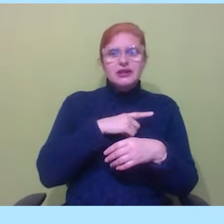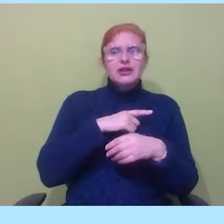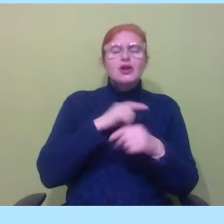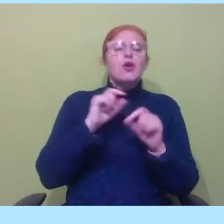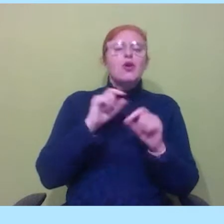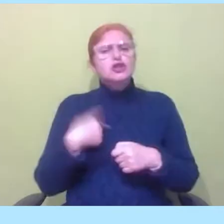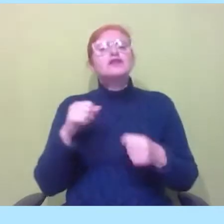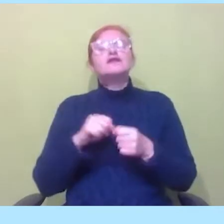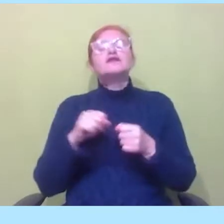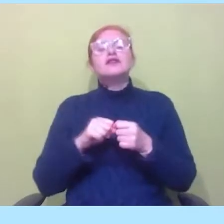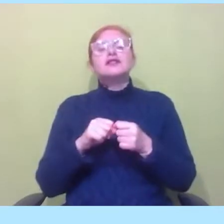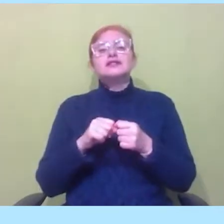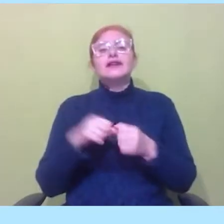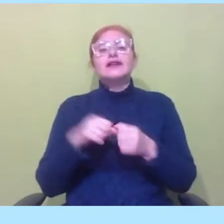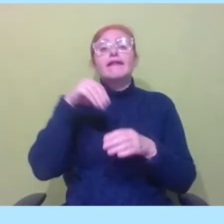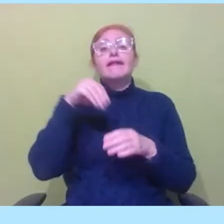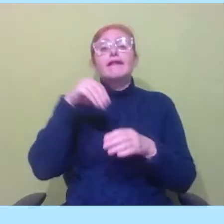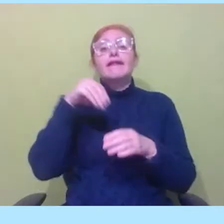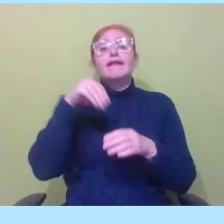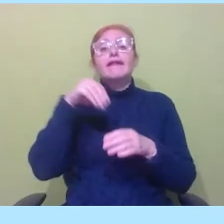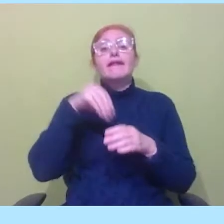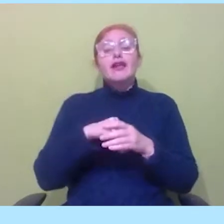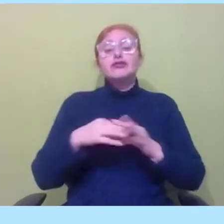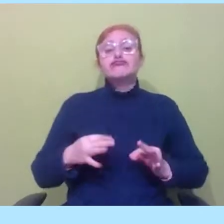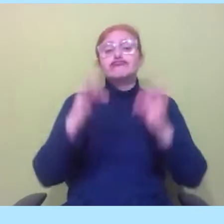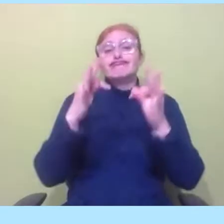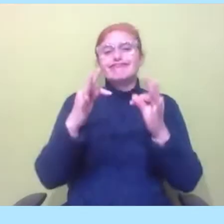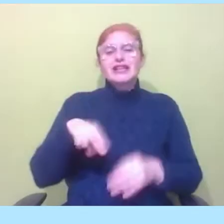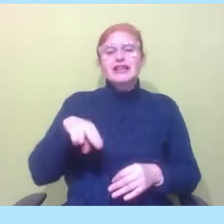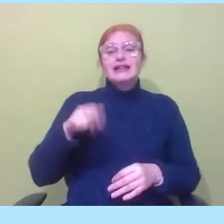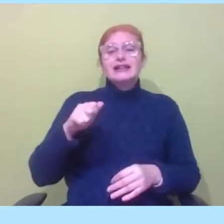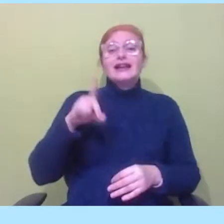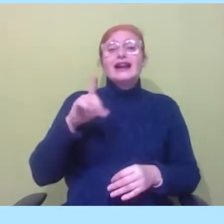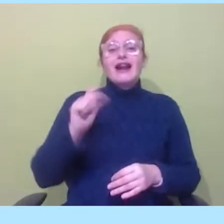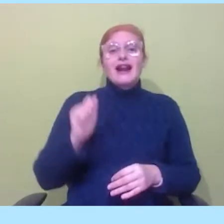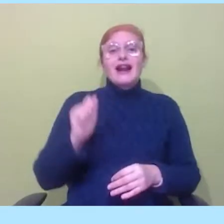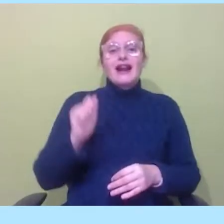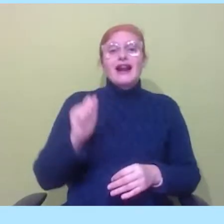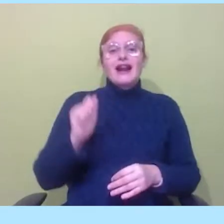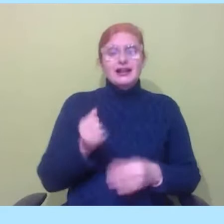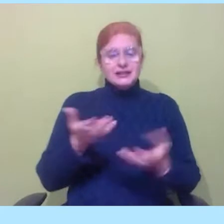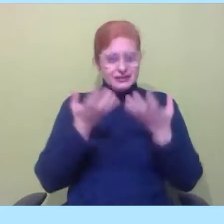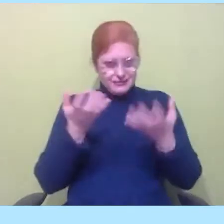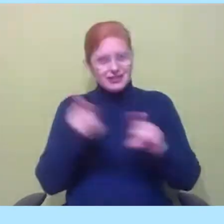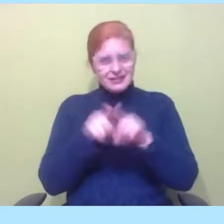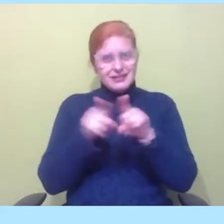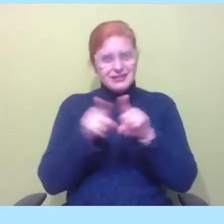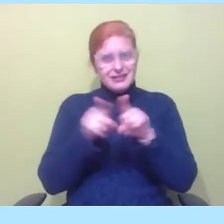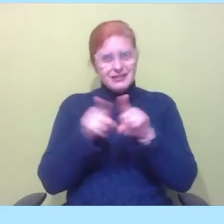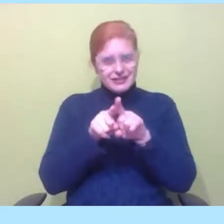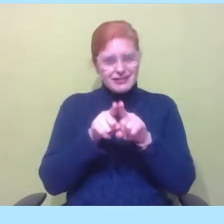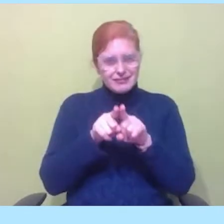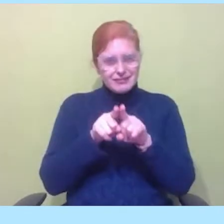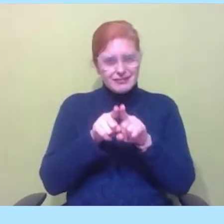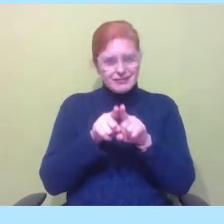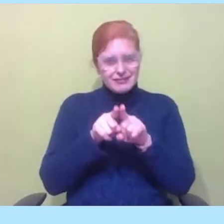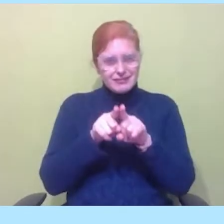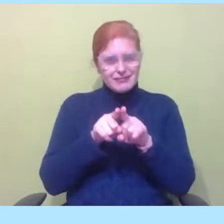algumas observações sobre essa parte da militarização da segurança e dos cuidados digitais?